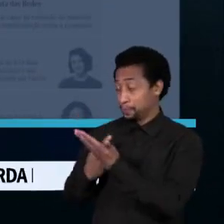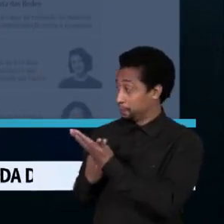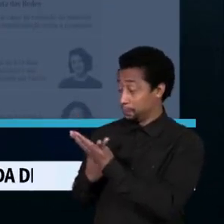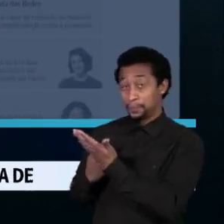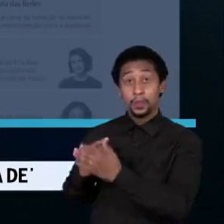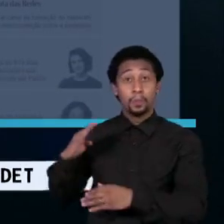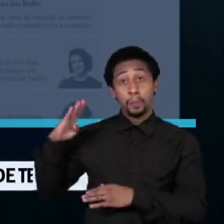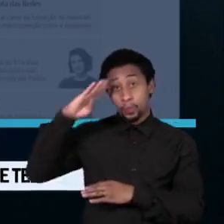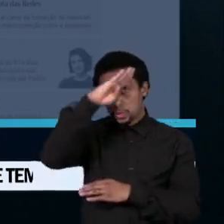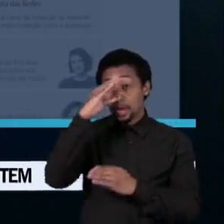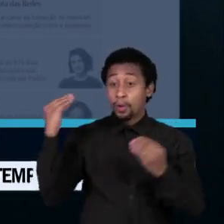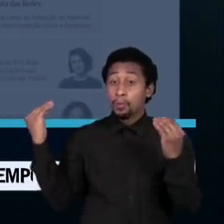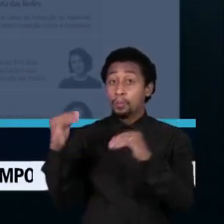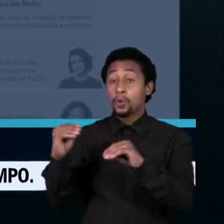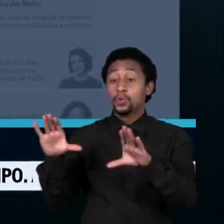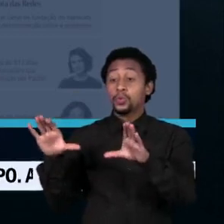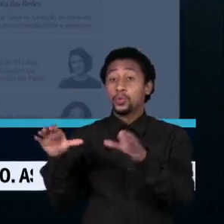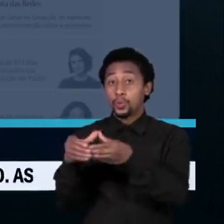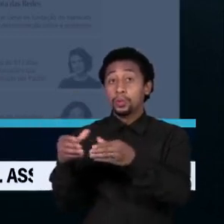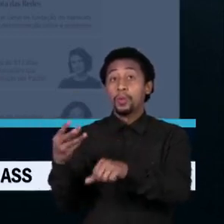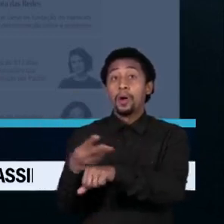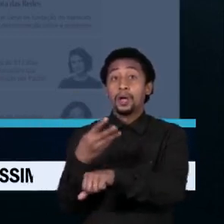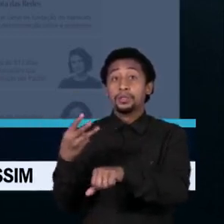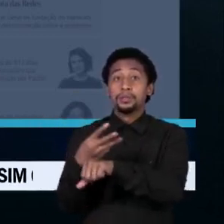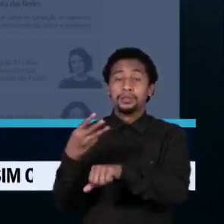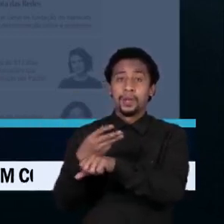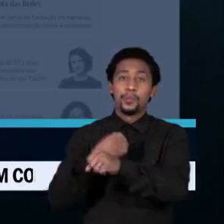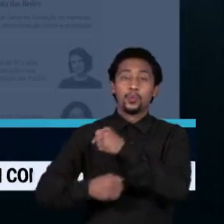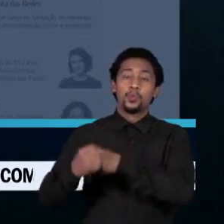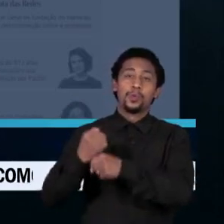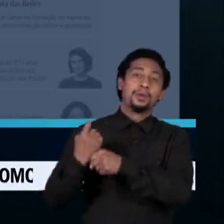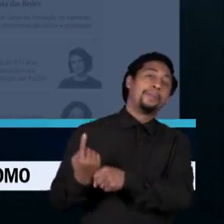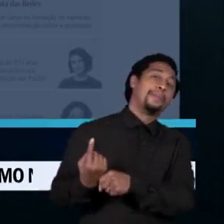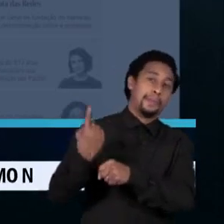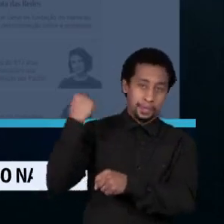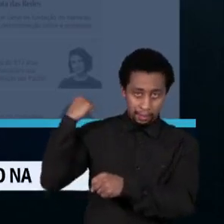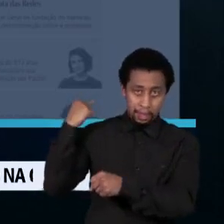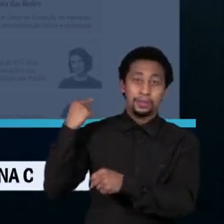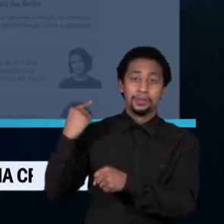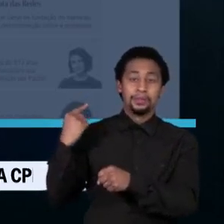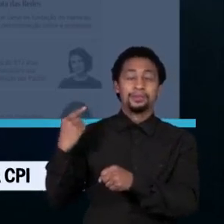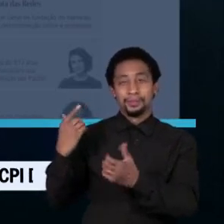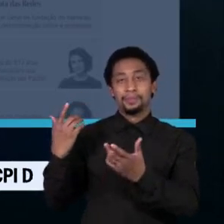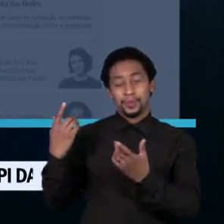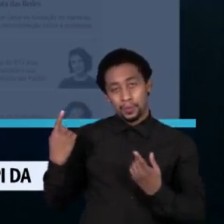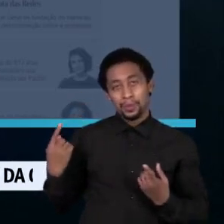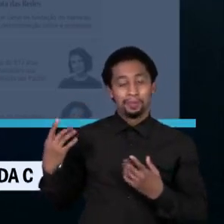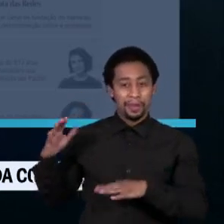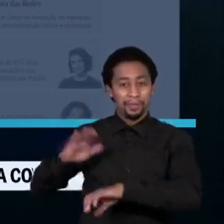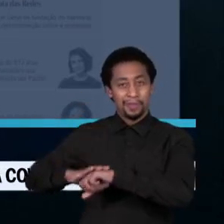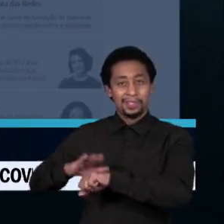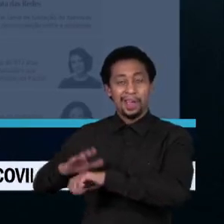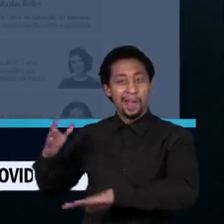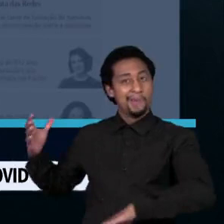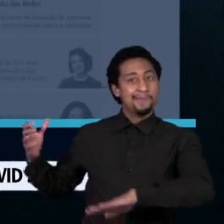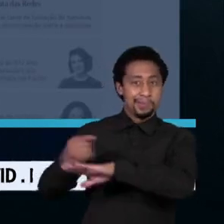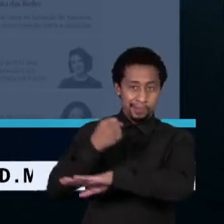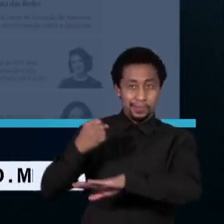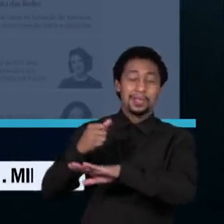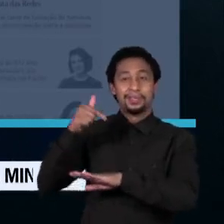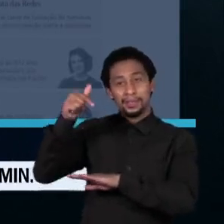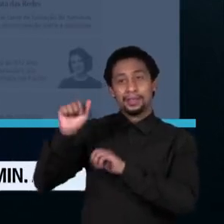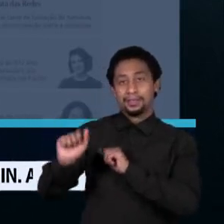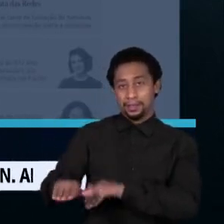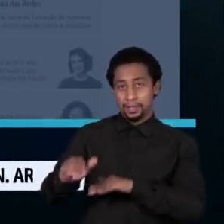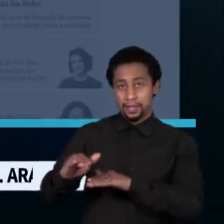uma ameaça feita às vésperas do 7 de setembro do ano passado pelo presidente da Associação dos Militares Estaduais do Brasil,